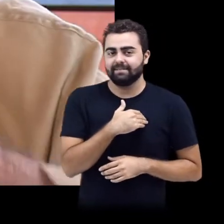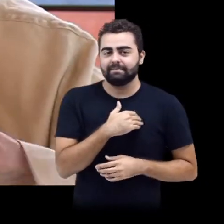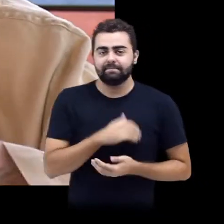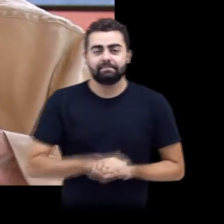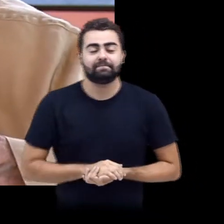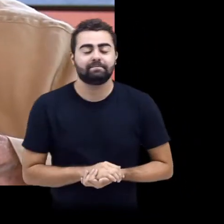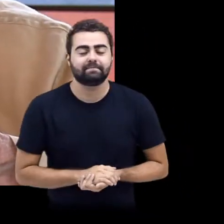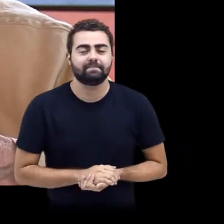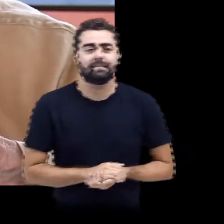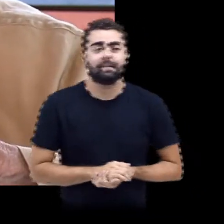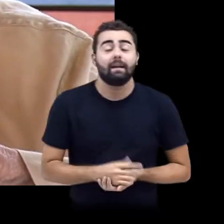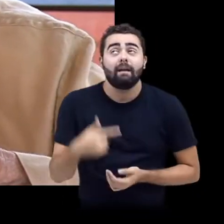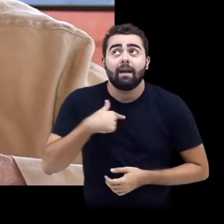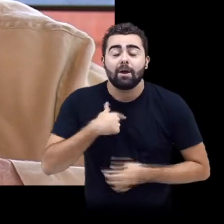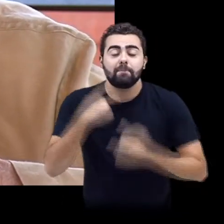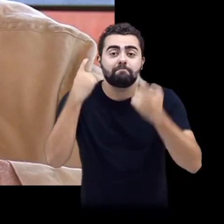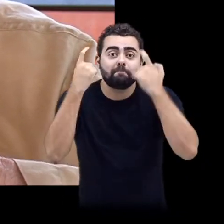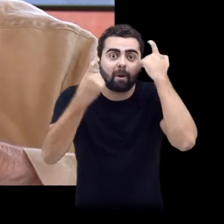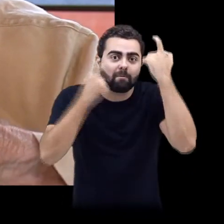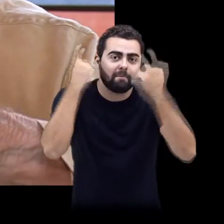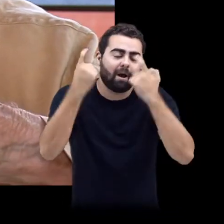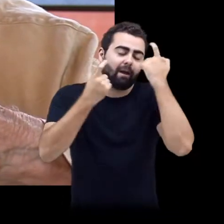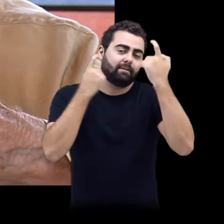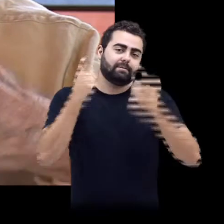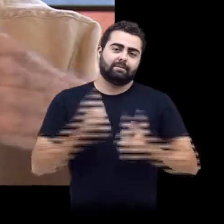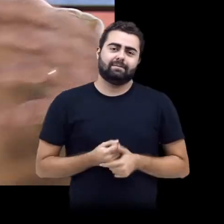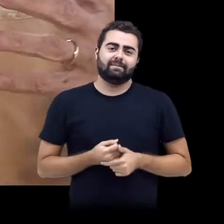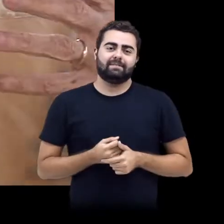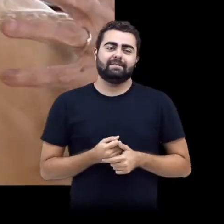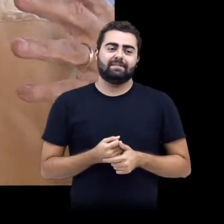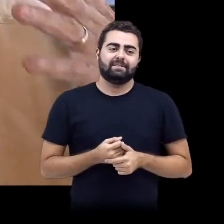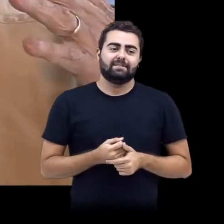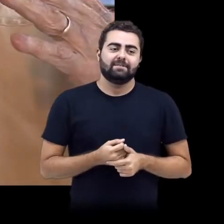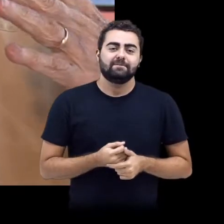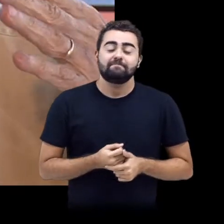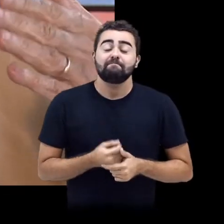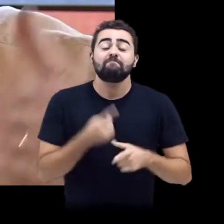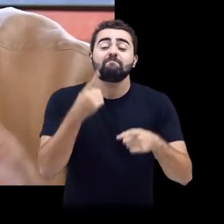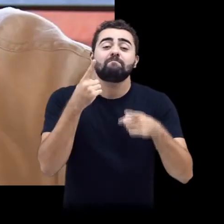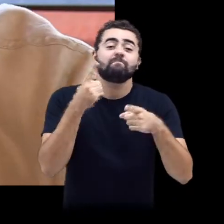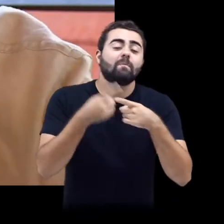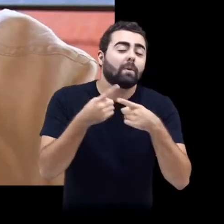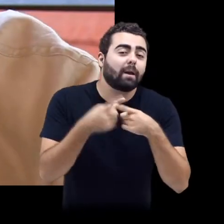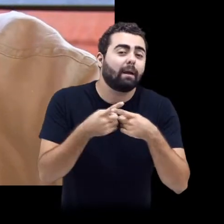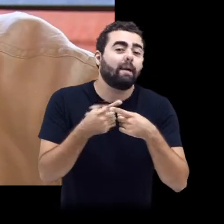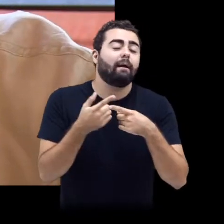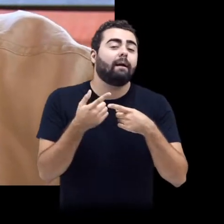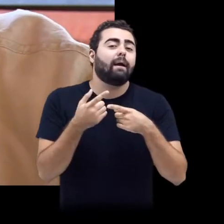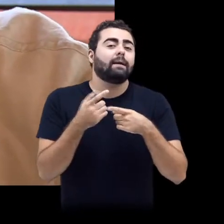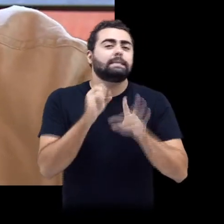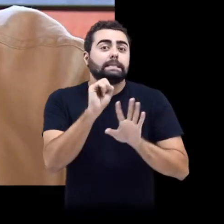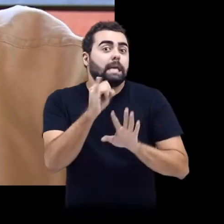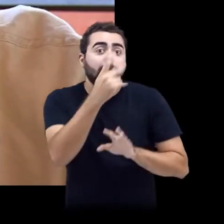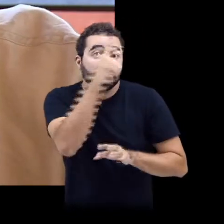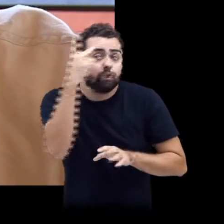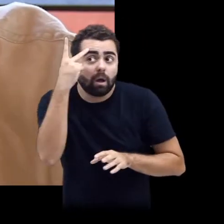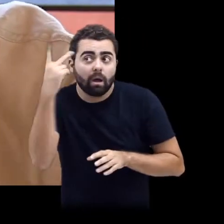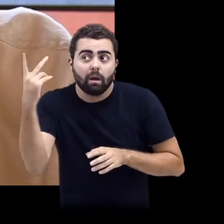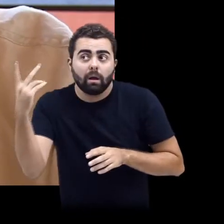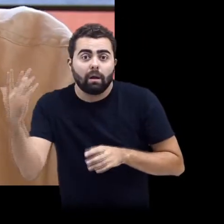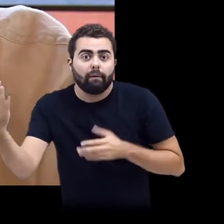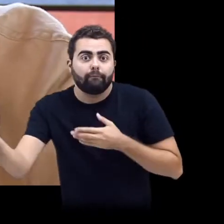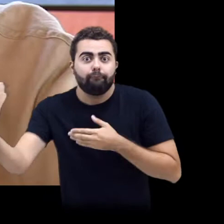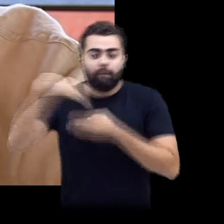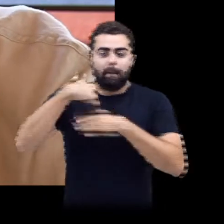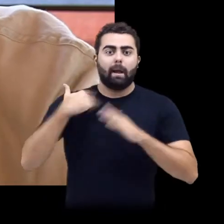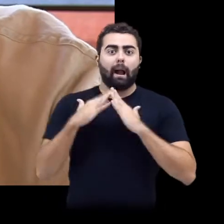ficava preocupado. De que, por exemplo, se o pessoal viesse aqui e prendesse Irã e